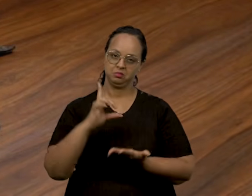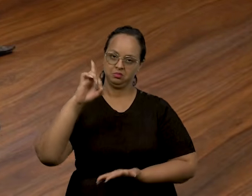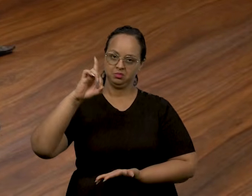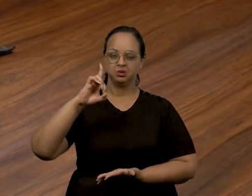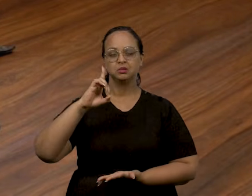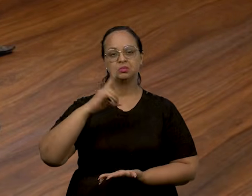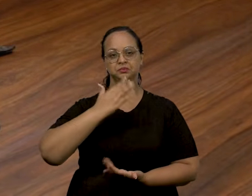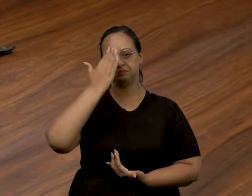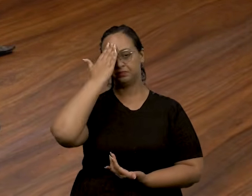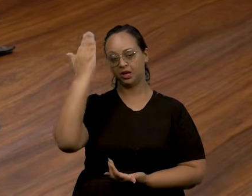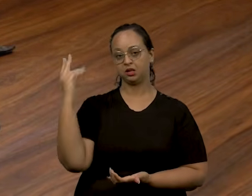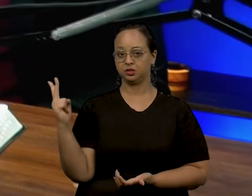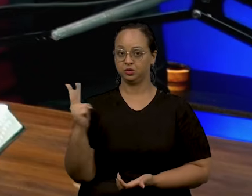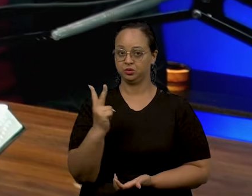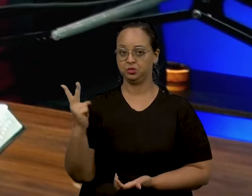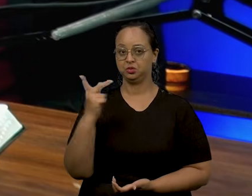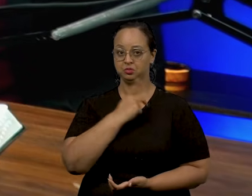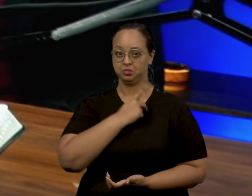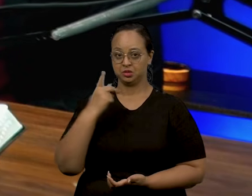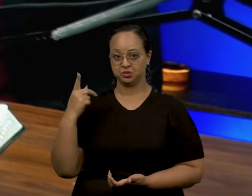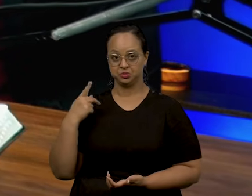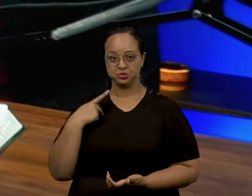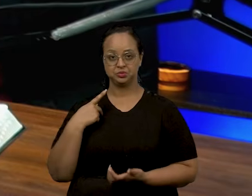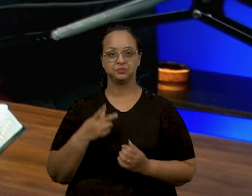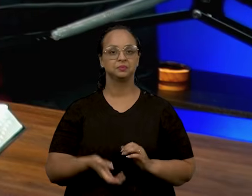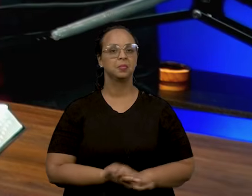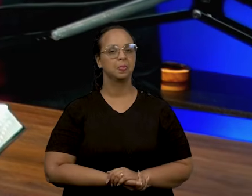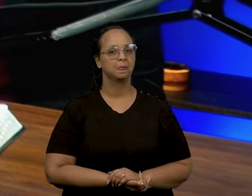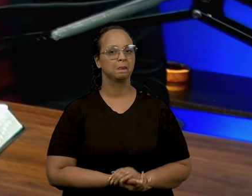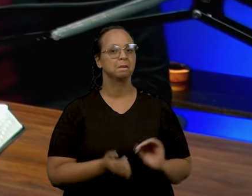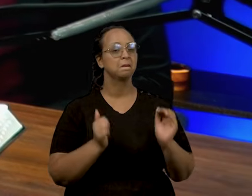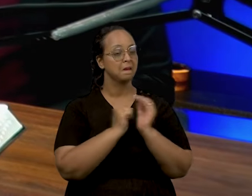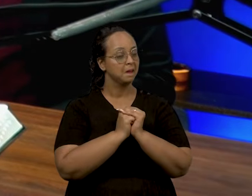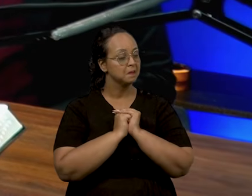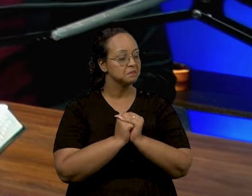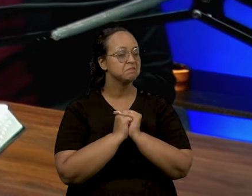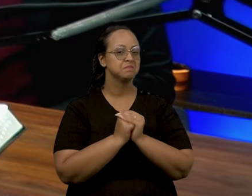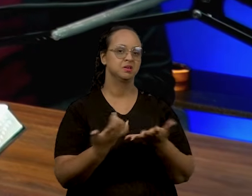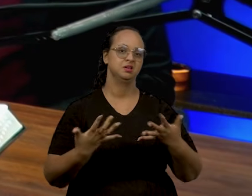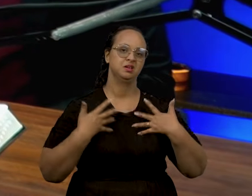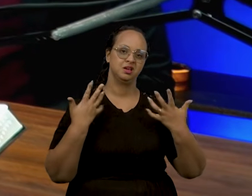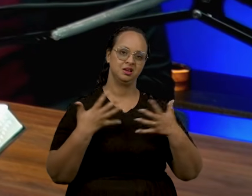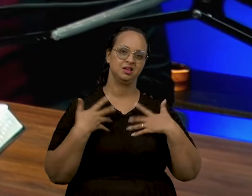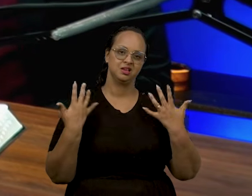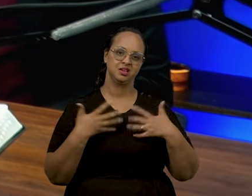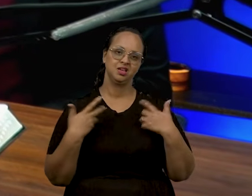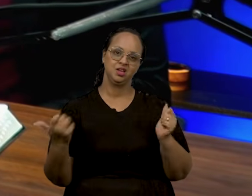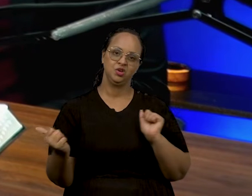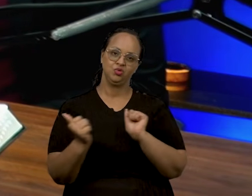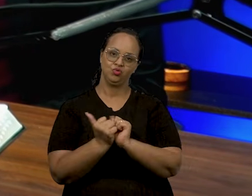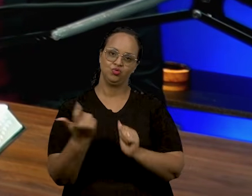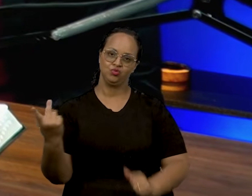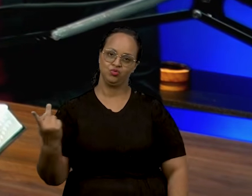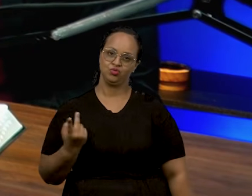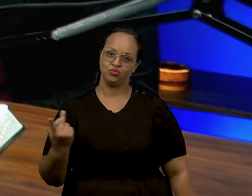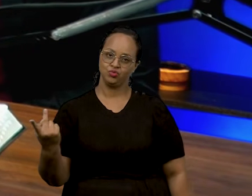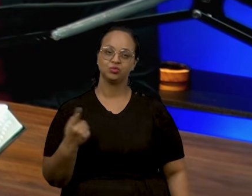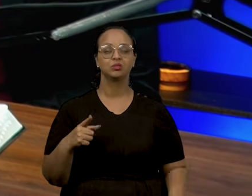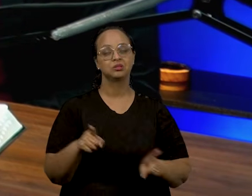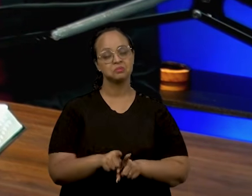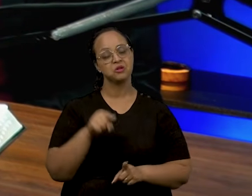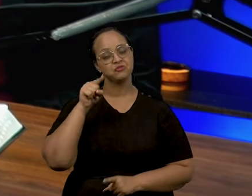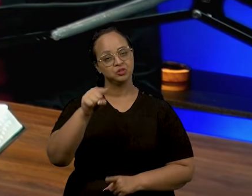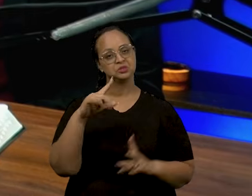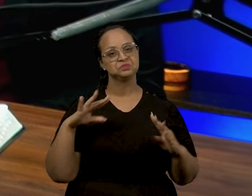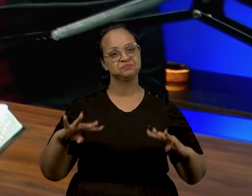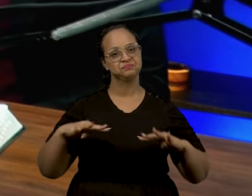pastor Vitor, pastor Jadson. Amém, pastor. Uma alegria estar aqui com o pastor Salomão, o pastor Vitor e também os irmãos.